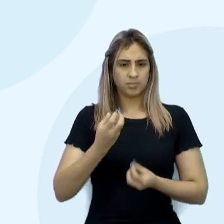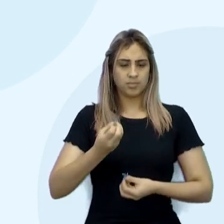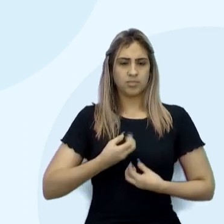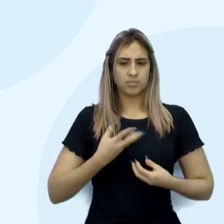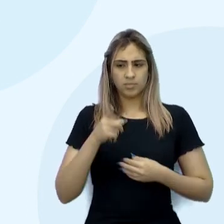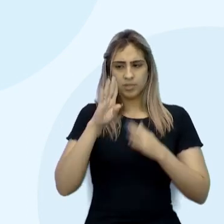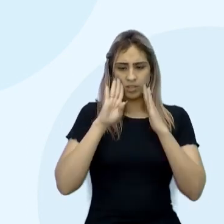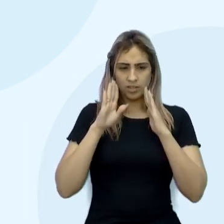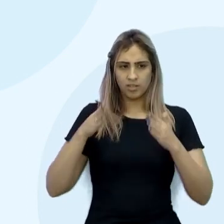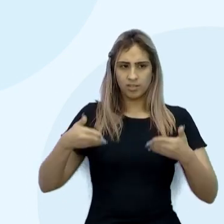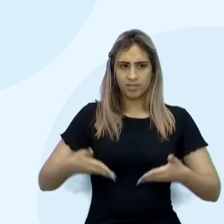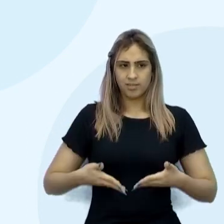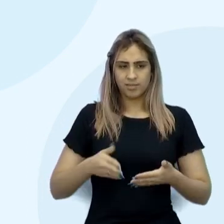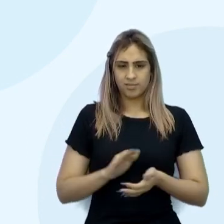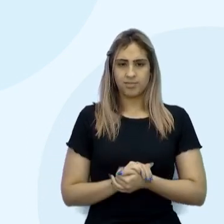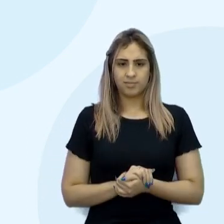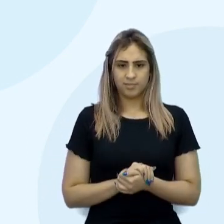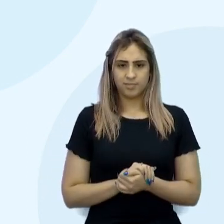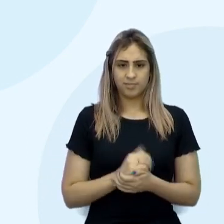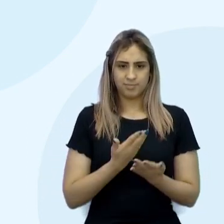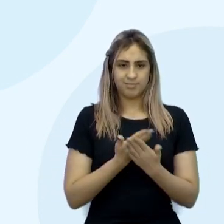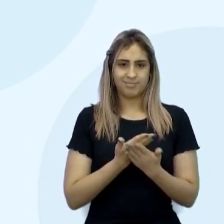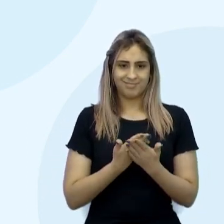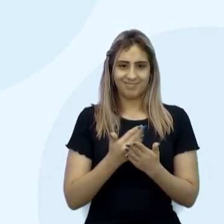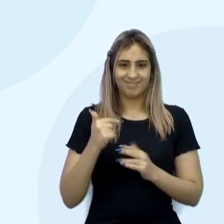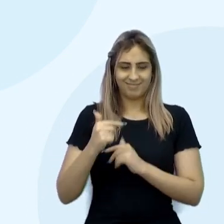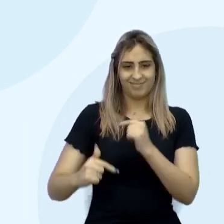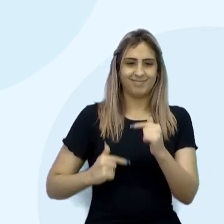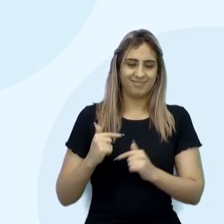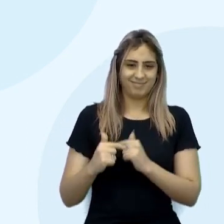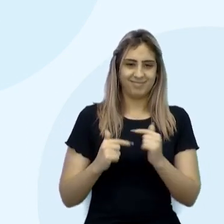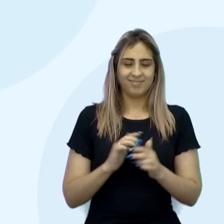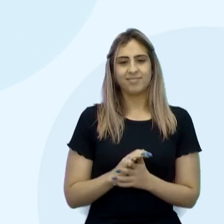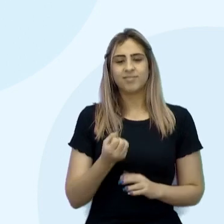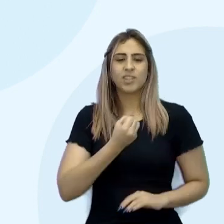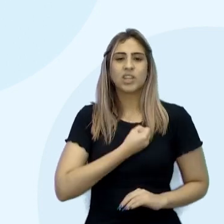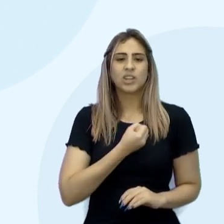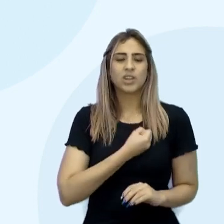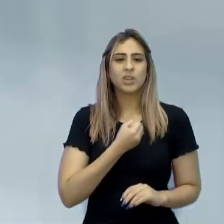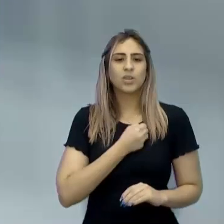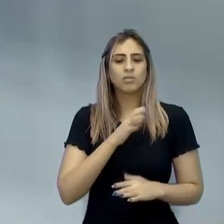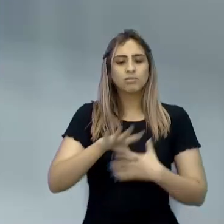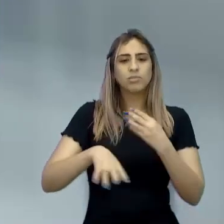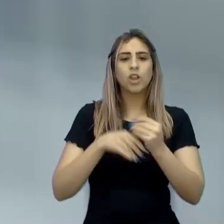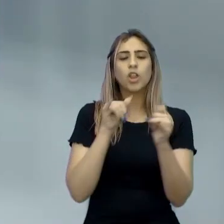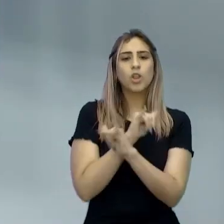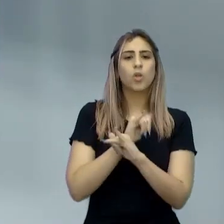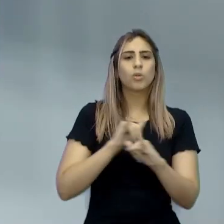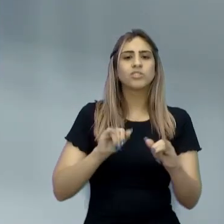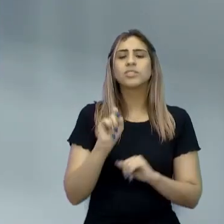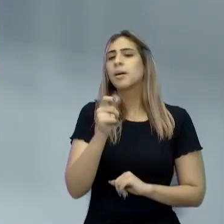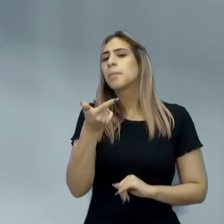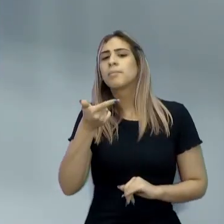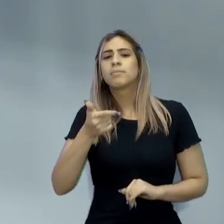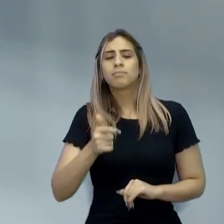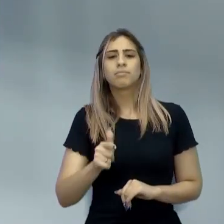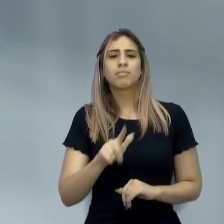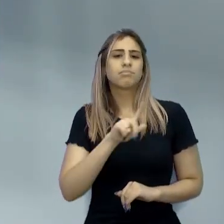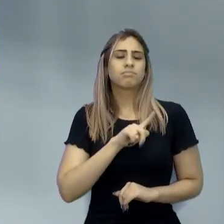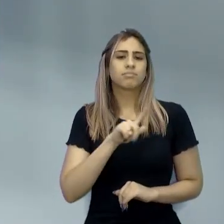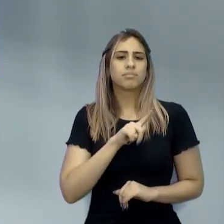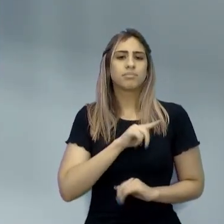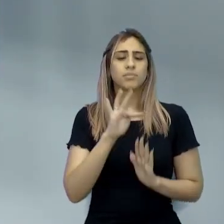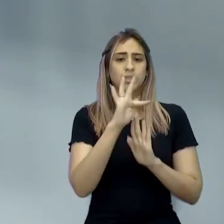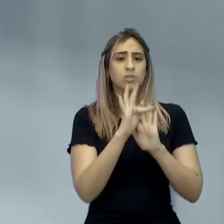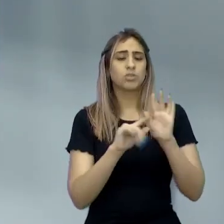esse o foco, é esse o objetivo da nossa aula, né? Trabalhar toda essa questão dos números aí envolvendo notícias e mais do que isso, né? Você percebeu que o título da